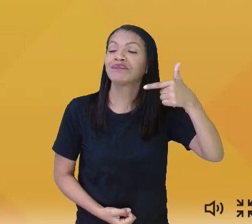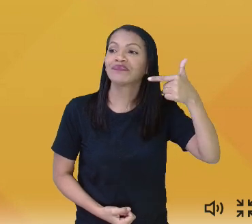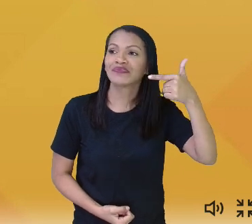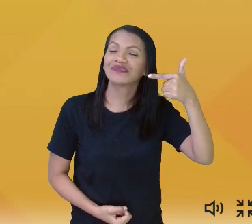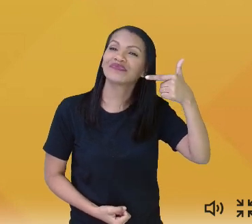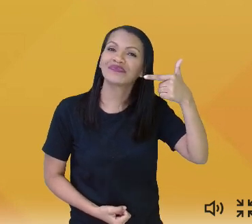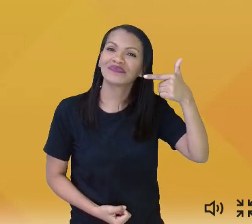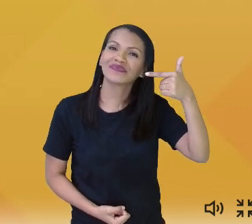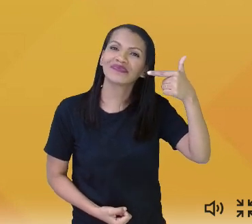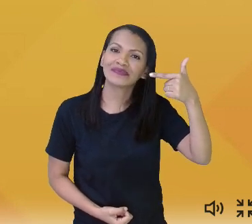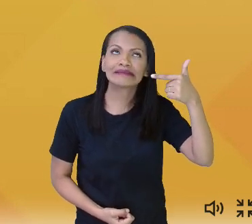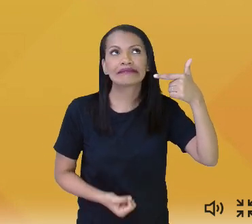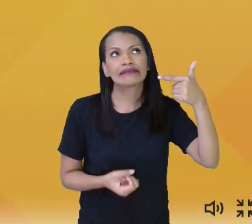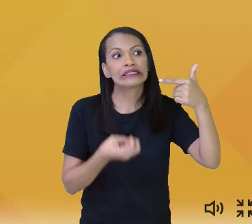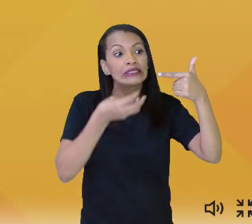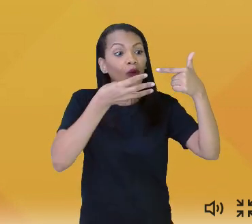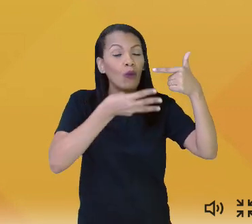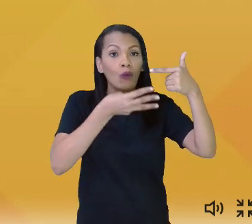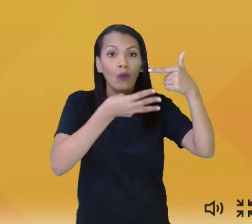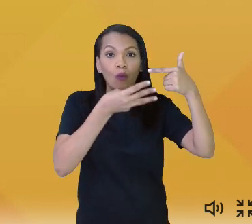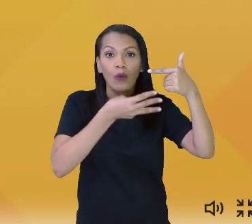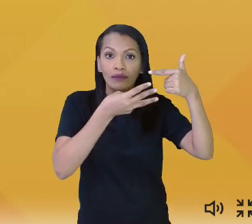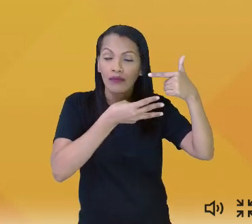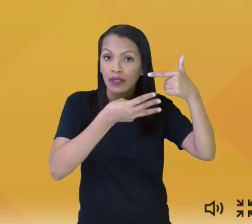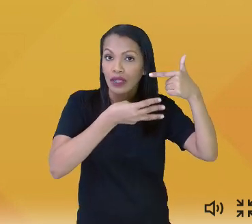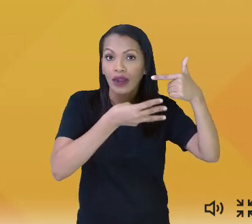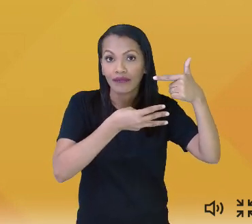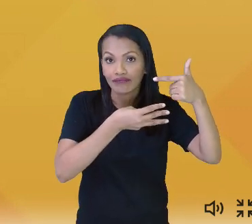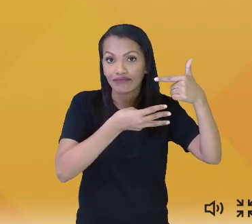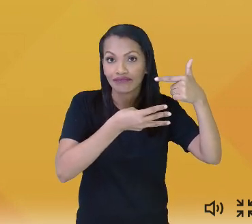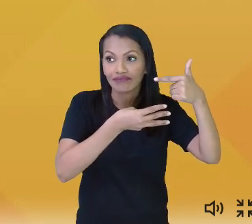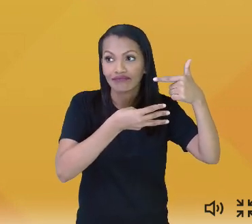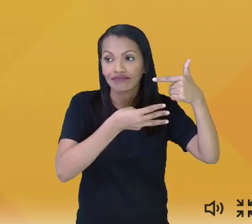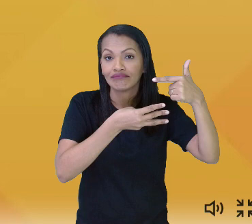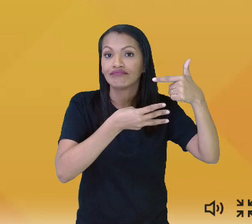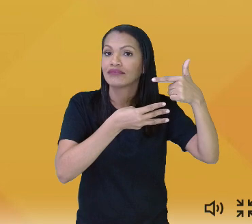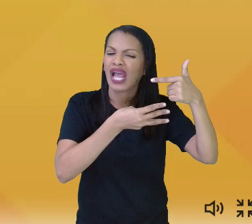de cima. Com a terceira de baixo.